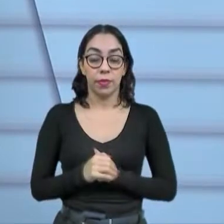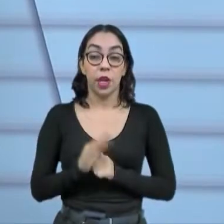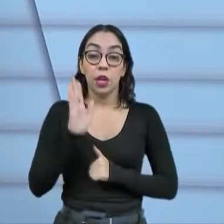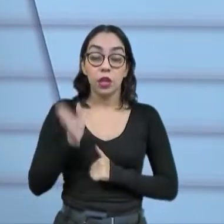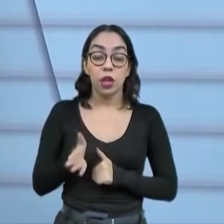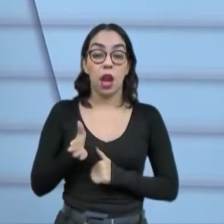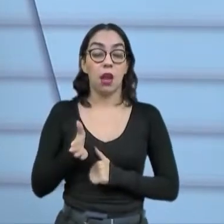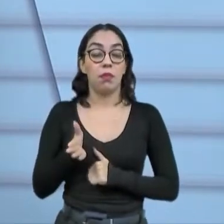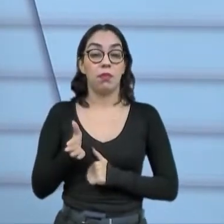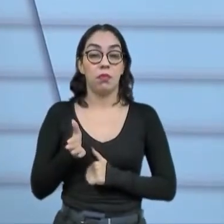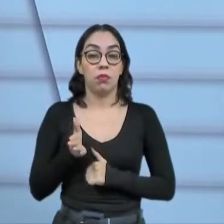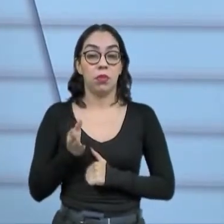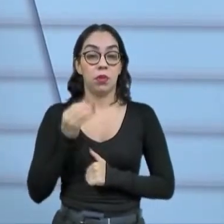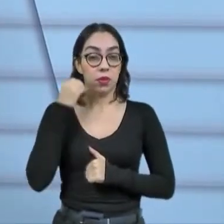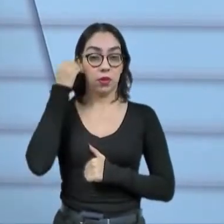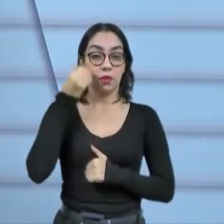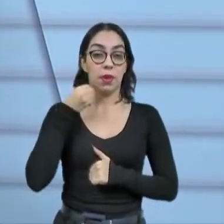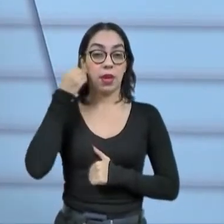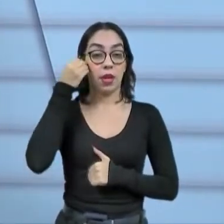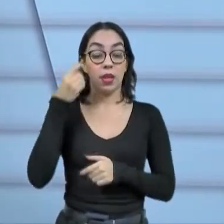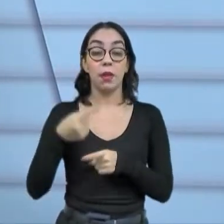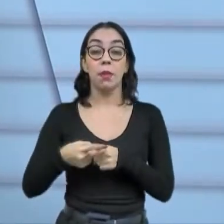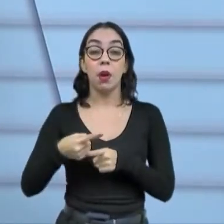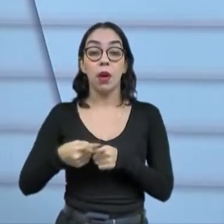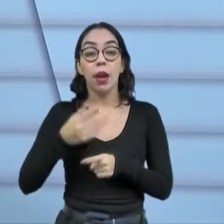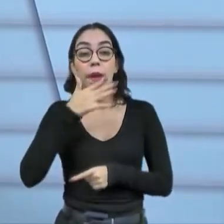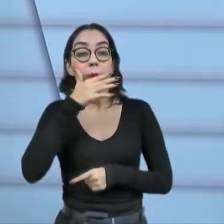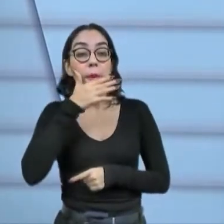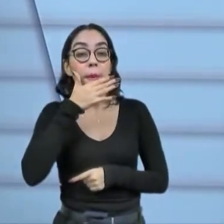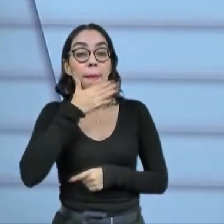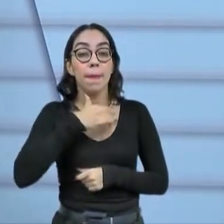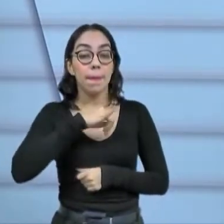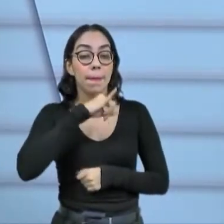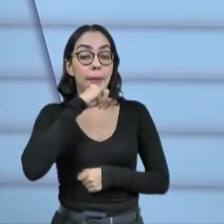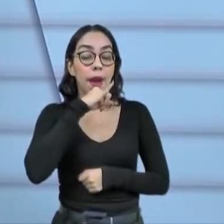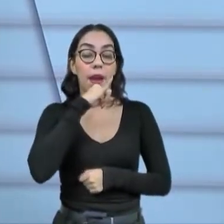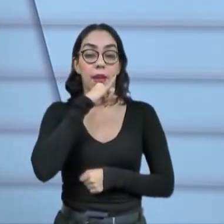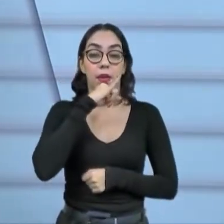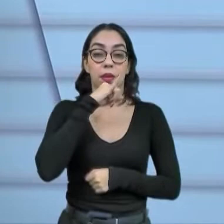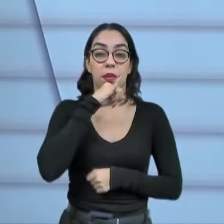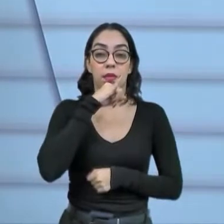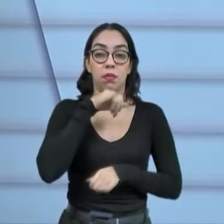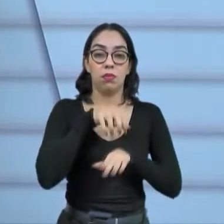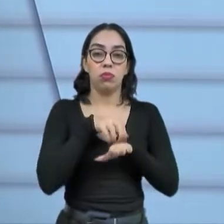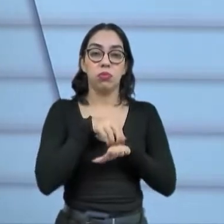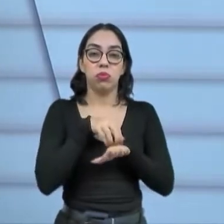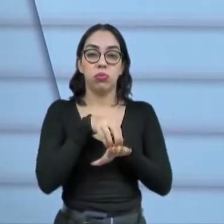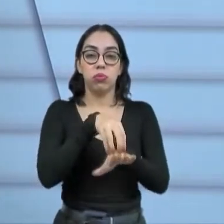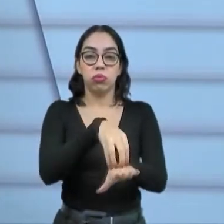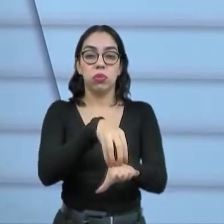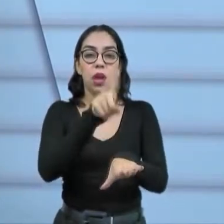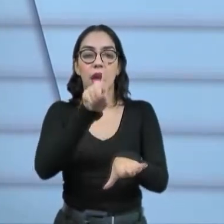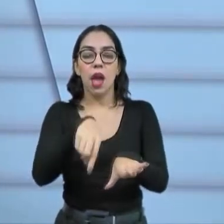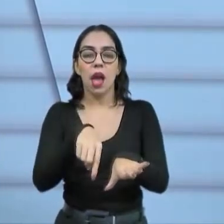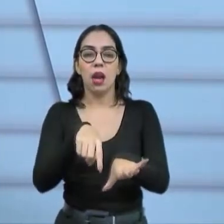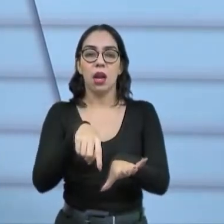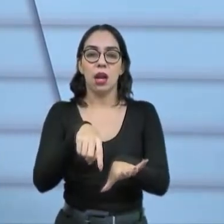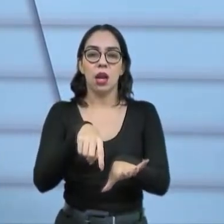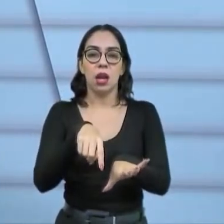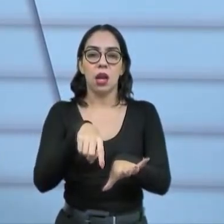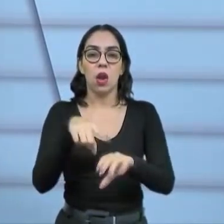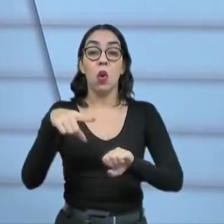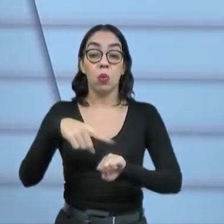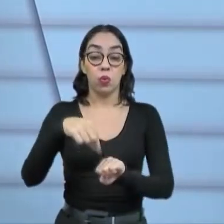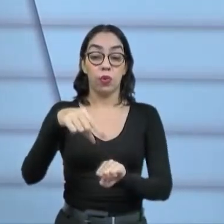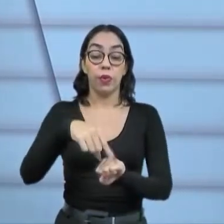minha vida porque o papai ia levá-los e às vezes, eu estava no carro. Né? E a Unifor era longe, aquela época não era